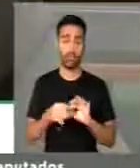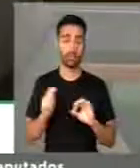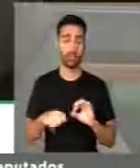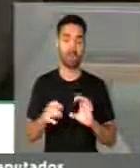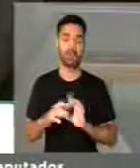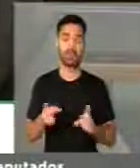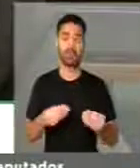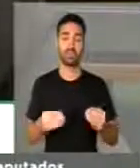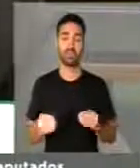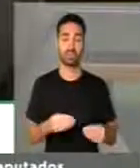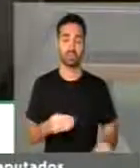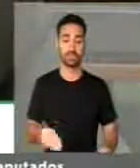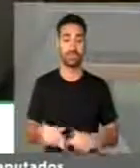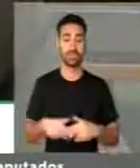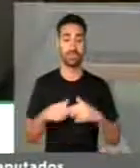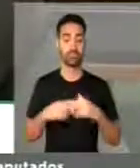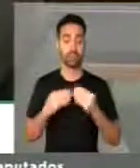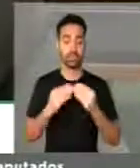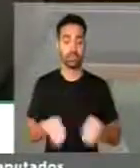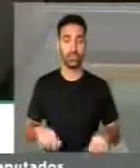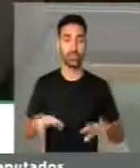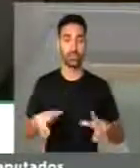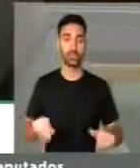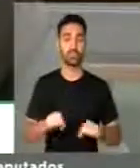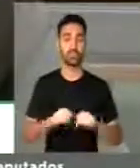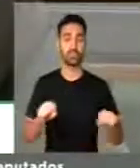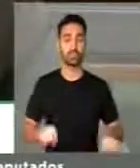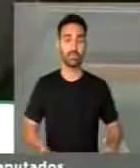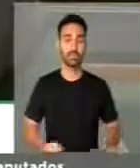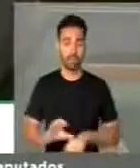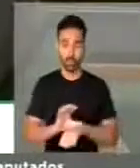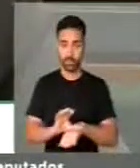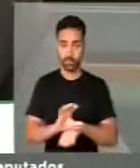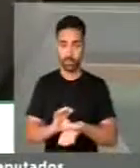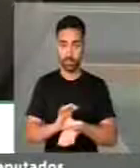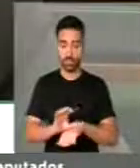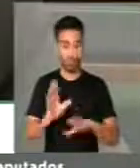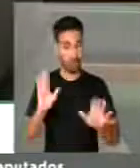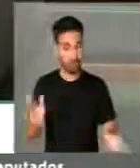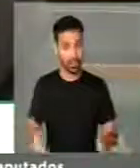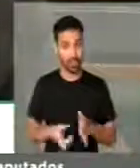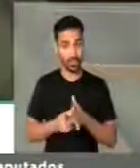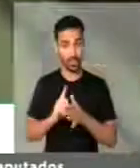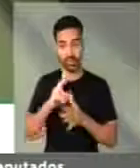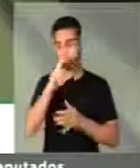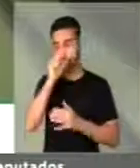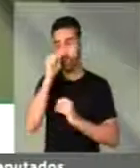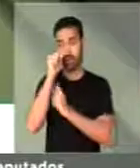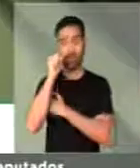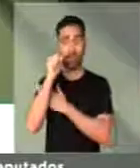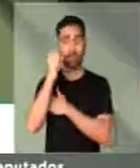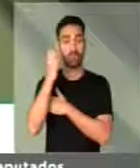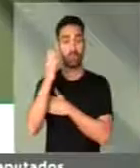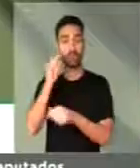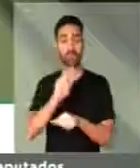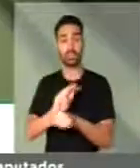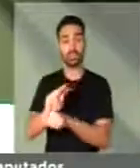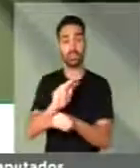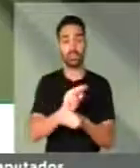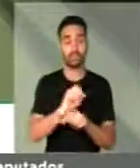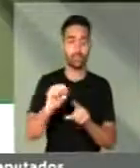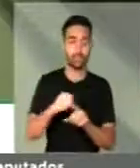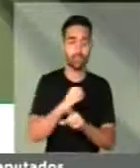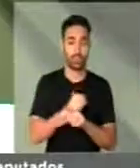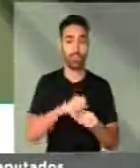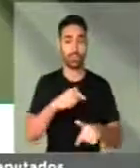flexibilização, afronta toda a sistemática constitucional construída em torno da proteção social do